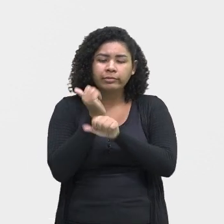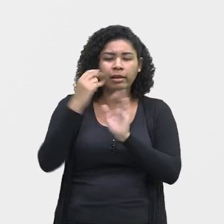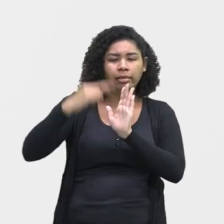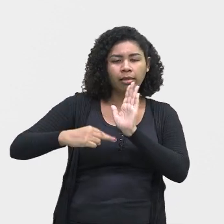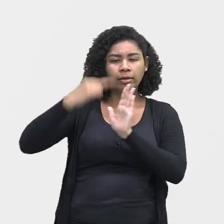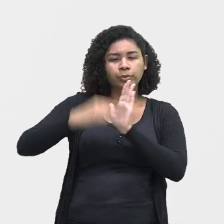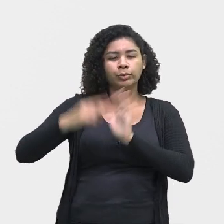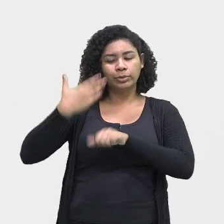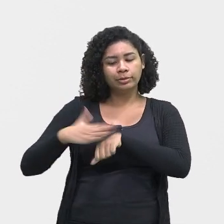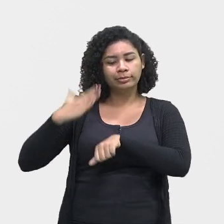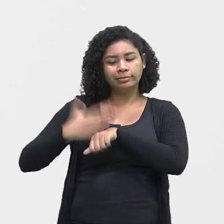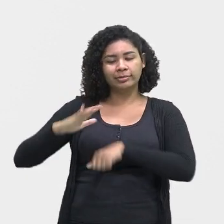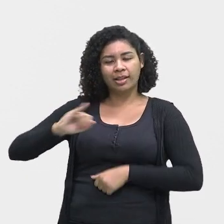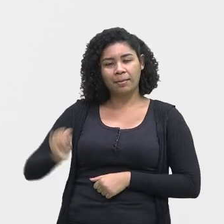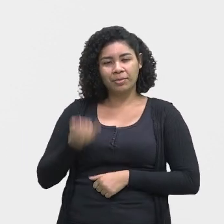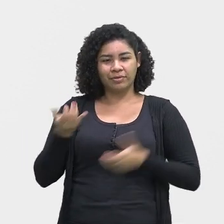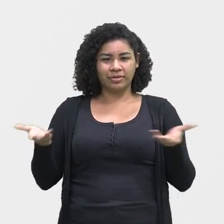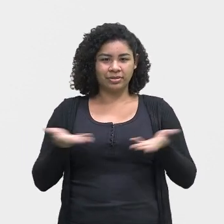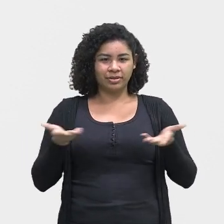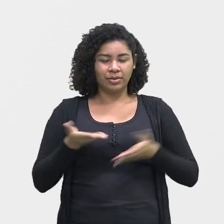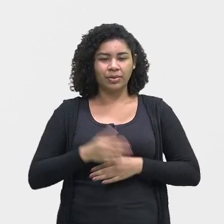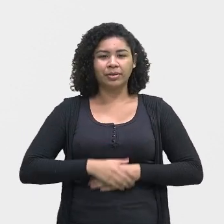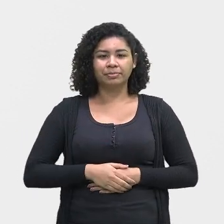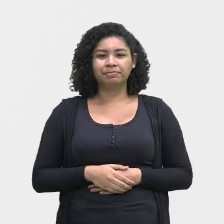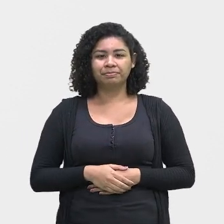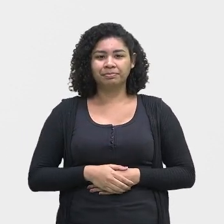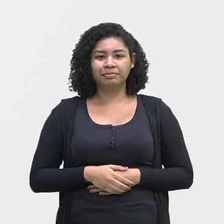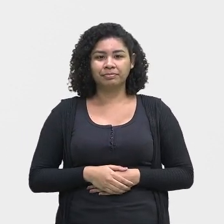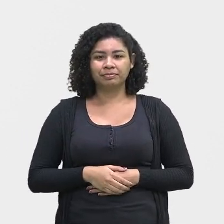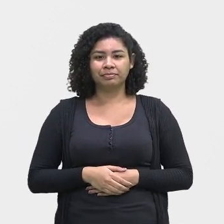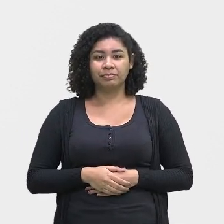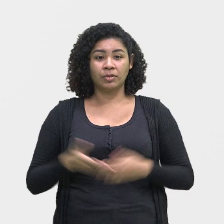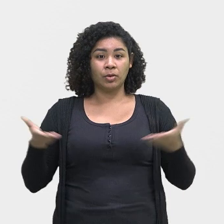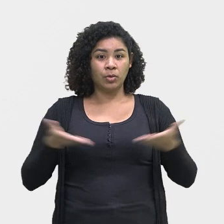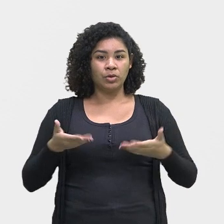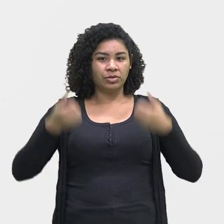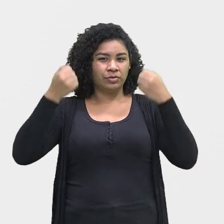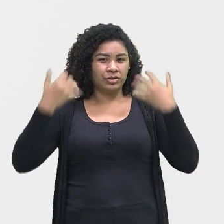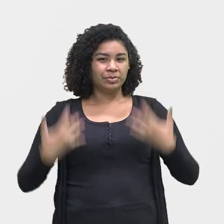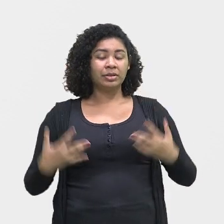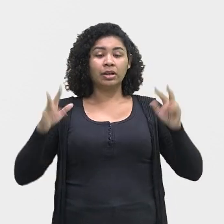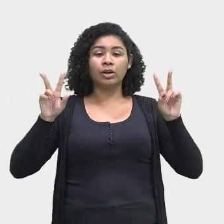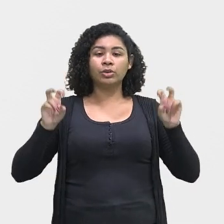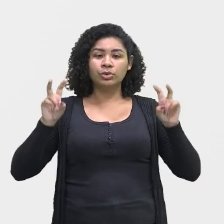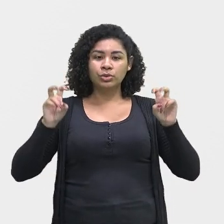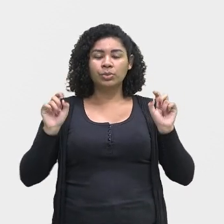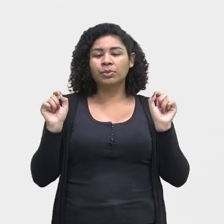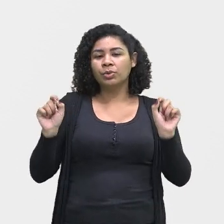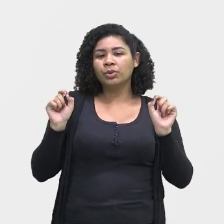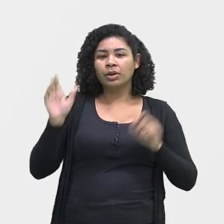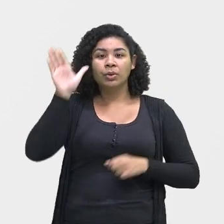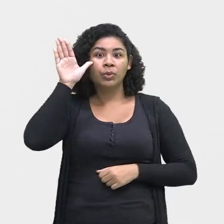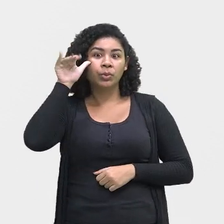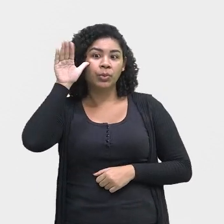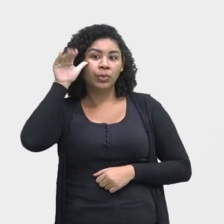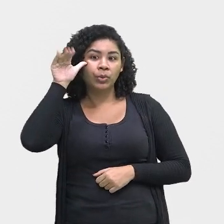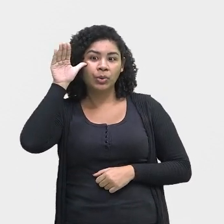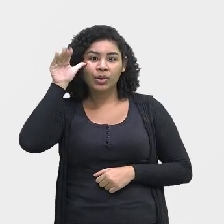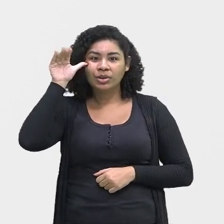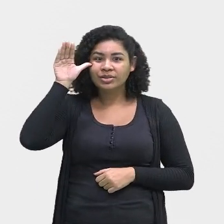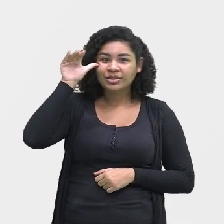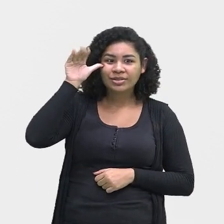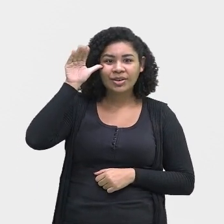leitura. Hoje na aula nós então vamos falar sobre 5 raras, curiosas e